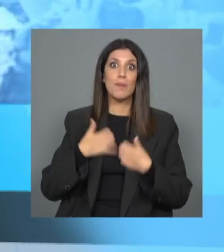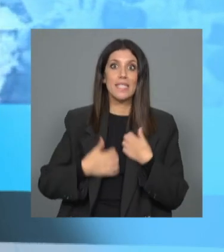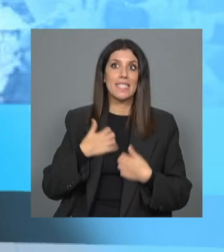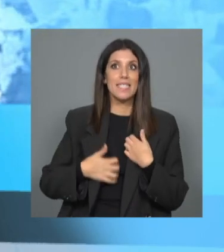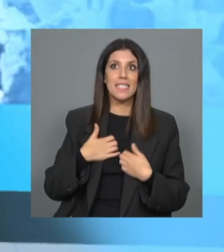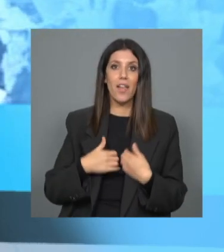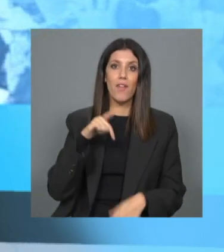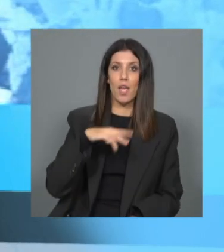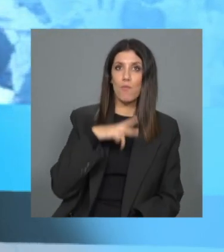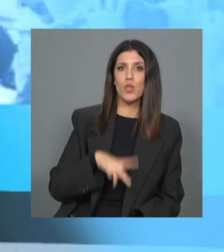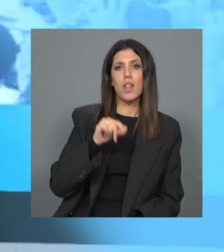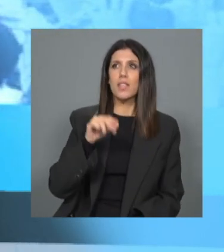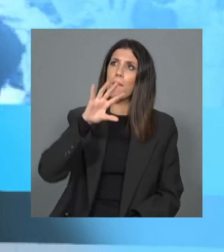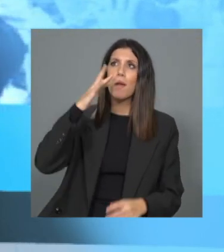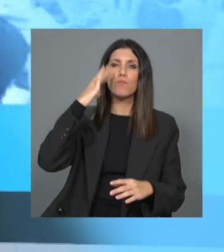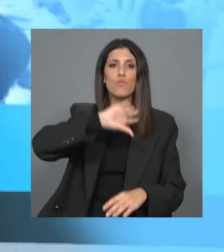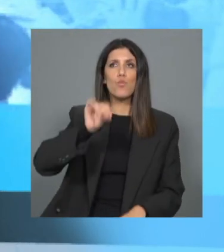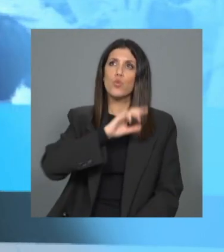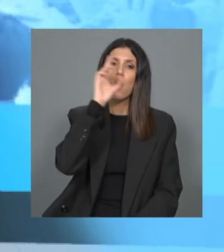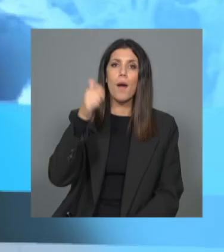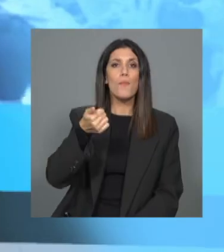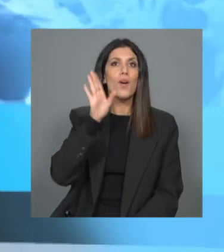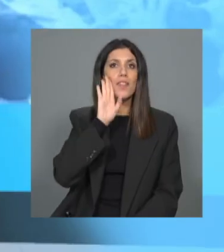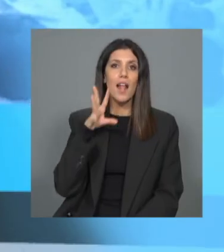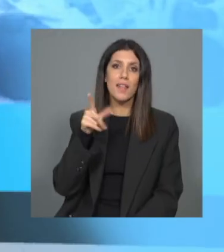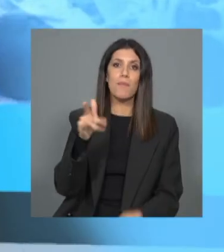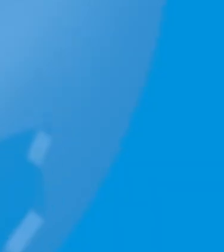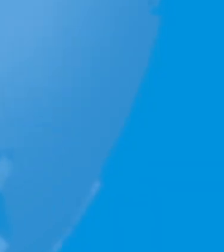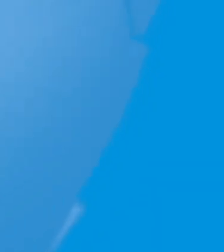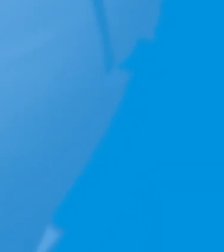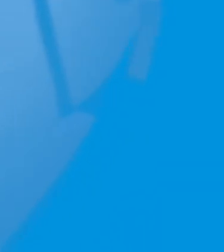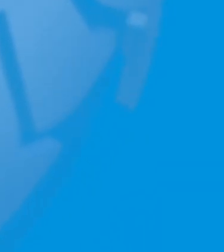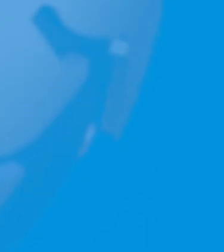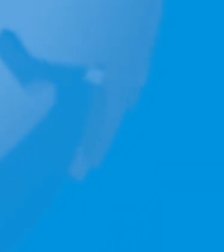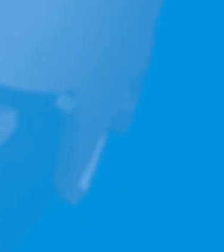crescente cá e além fronteiras. Desejo-lhe uma ótima tarde e até amanhã, se os quiser.